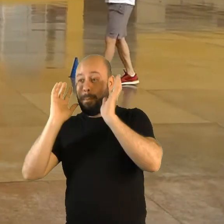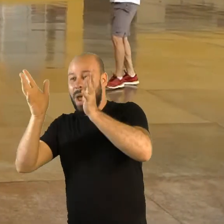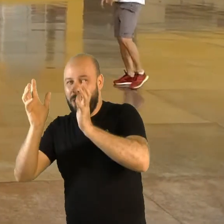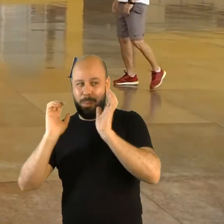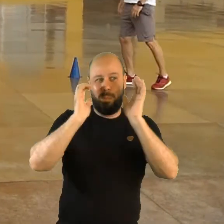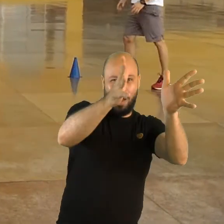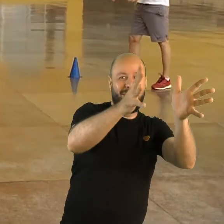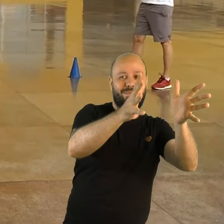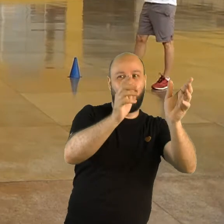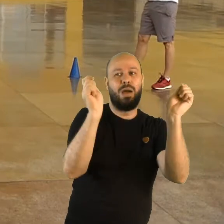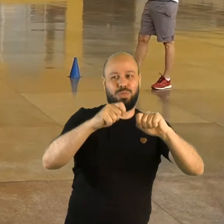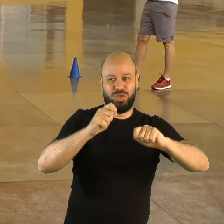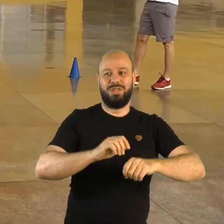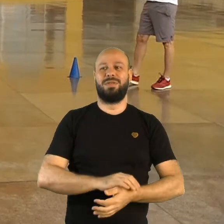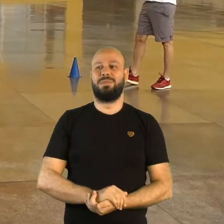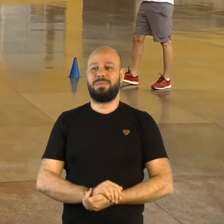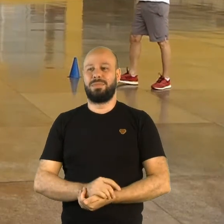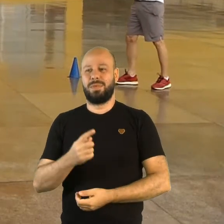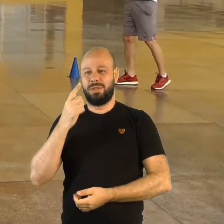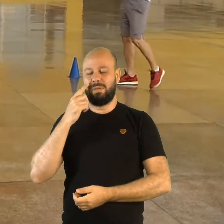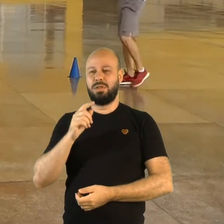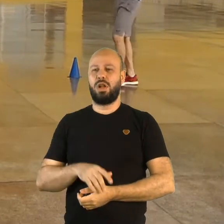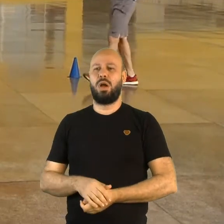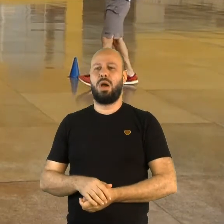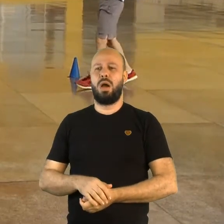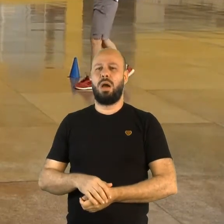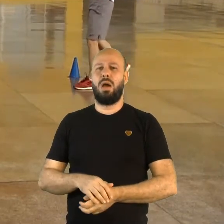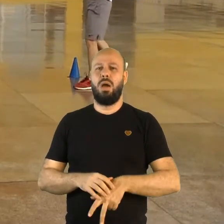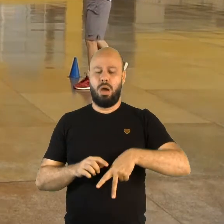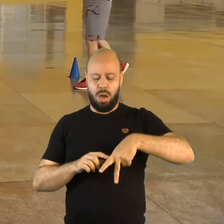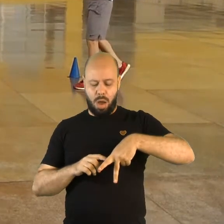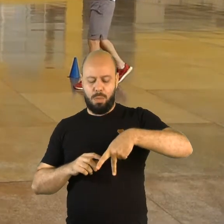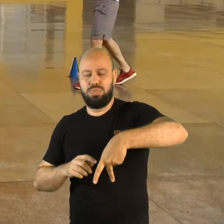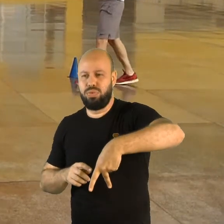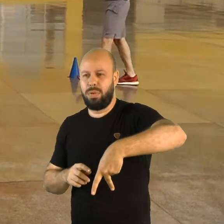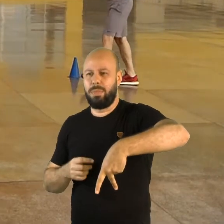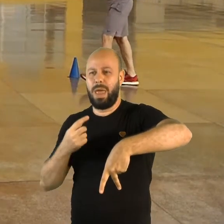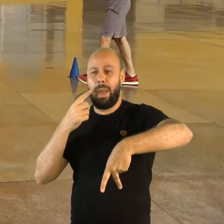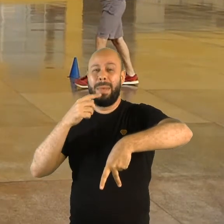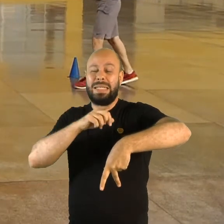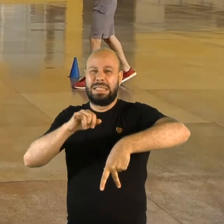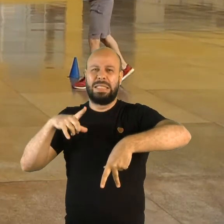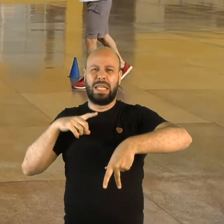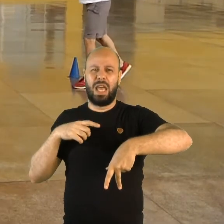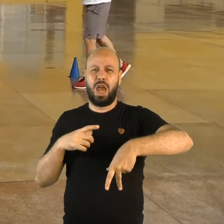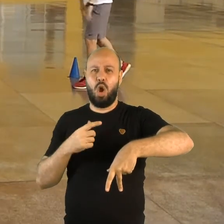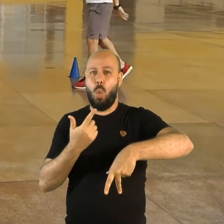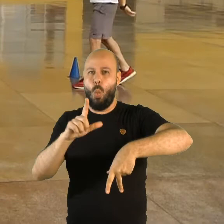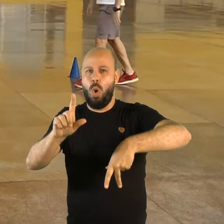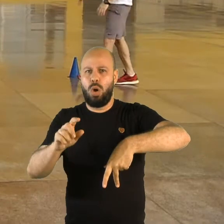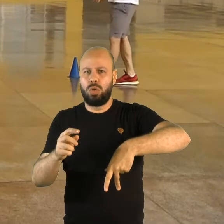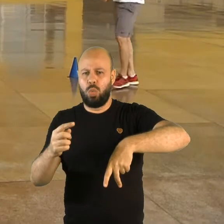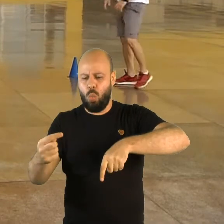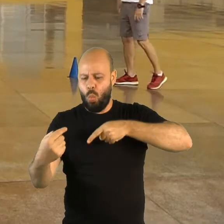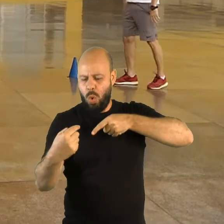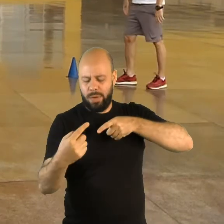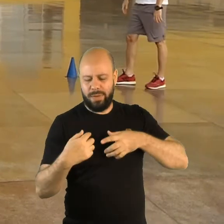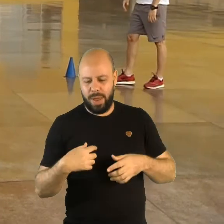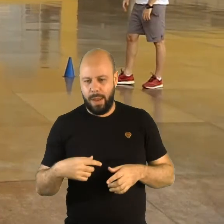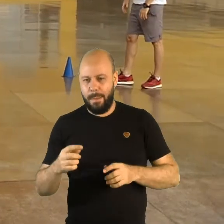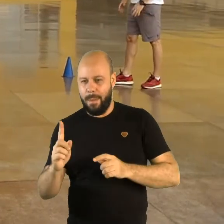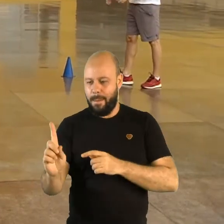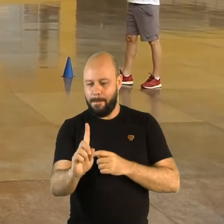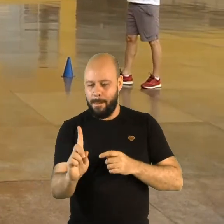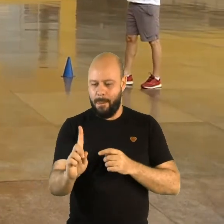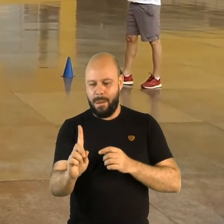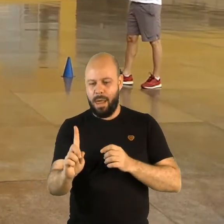que aqui nós estamos fazendo esse passe sem ninguém mas geralmente na hora do jogo sempre tem